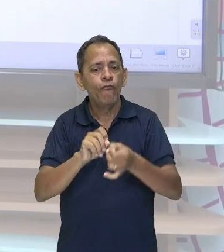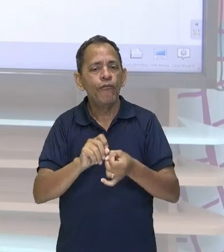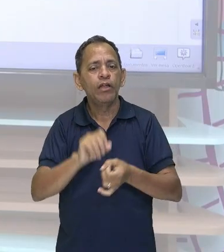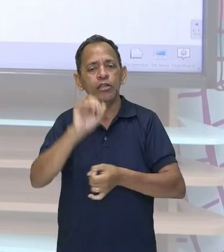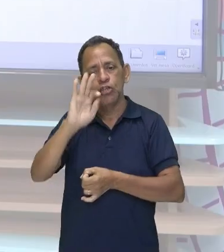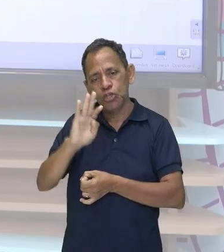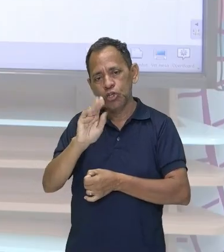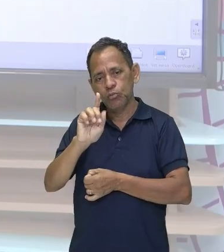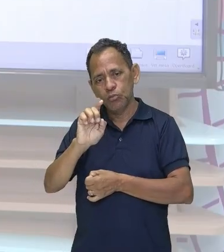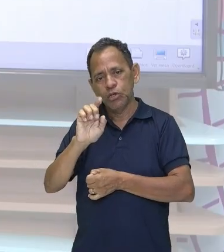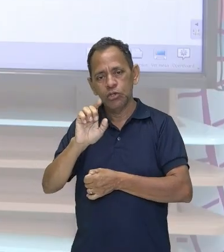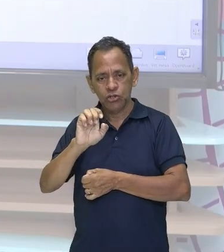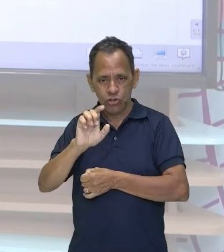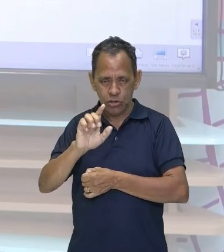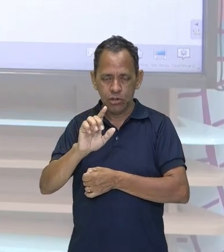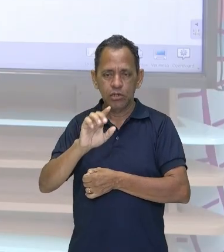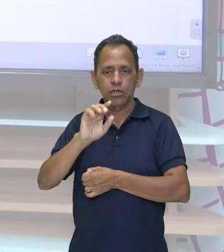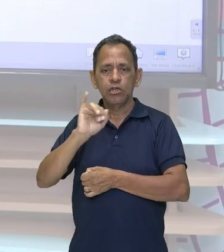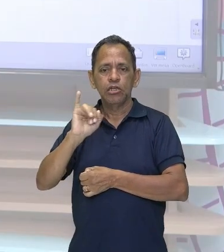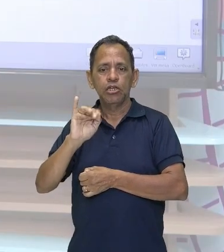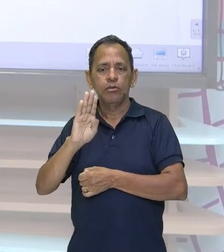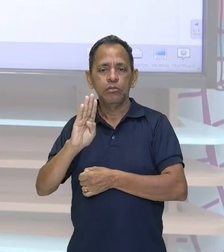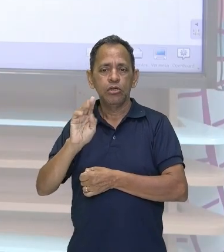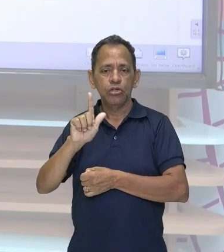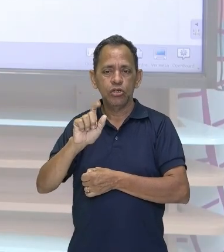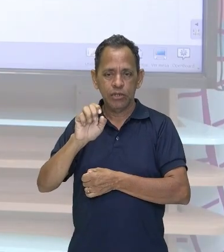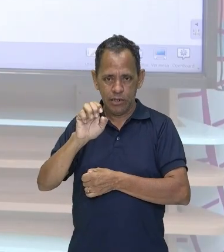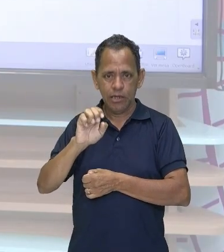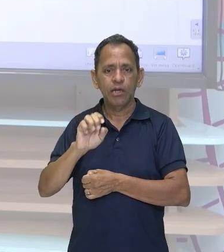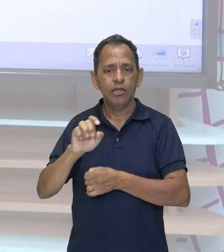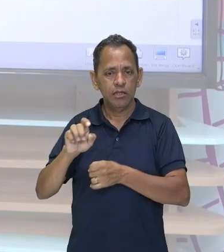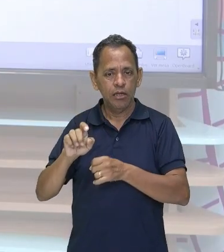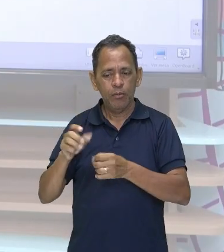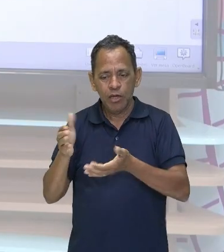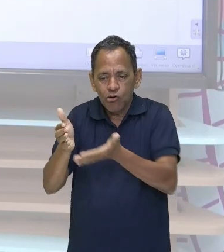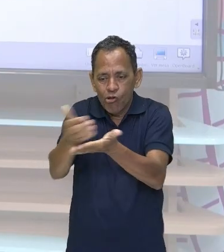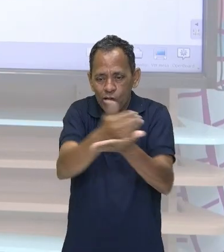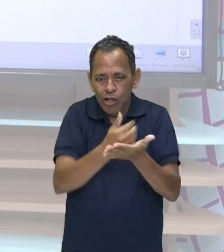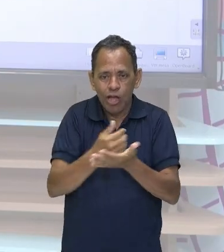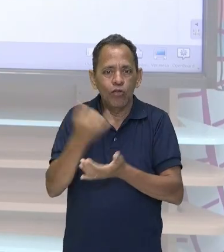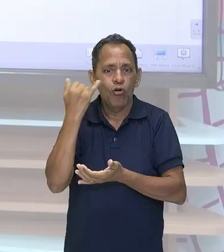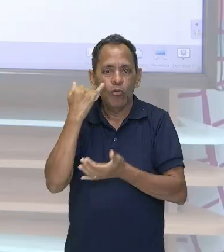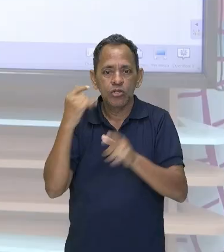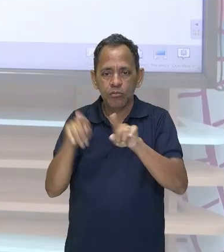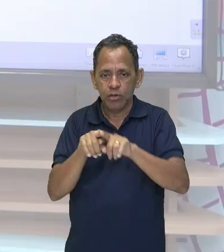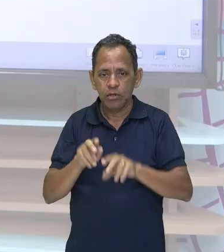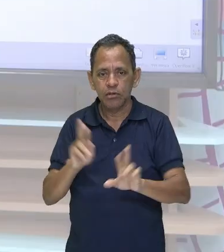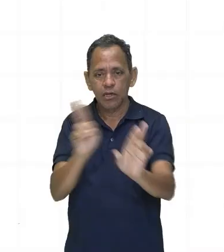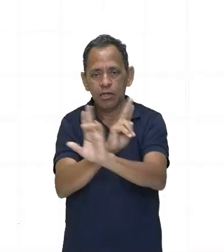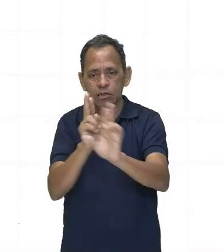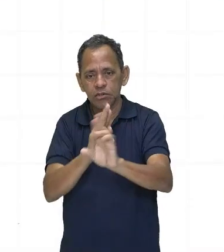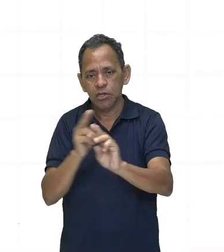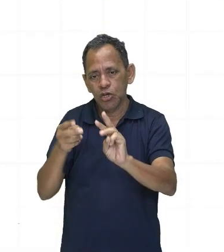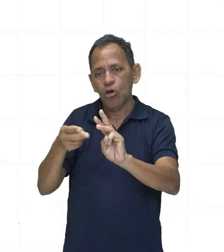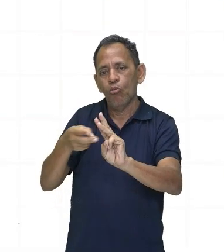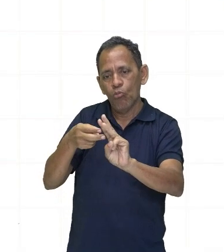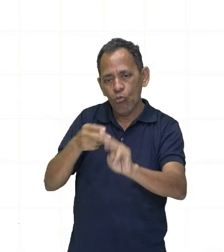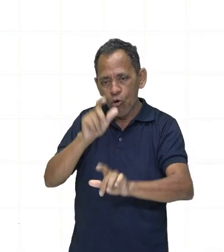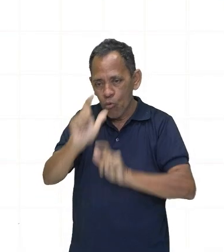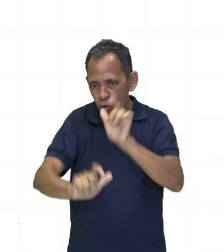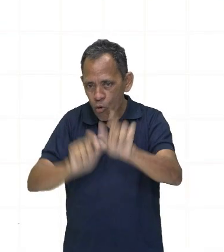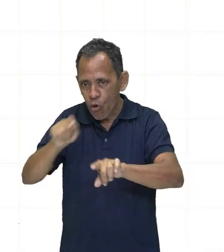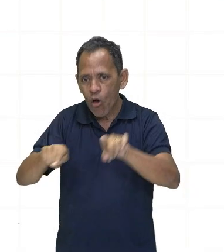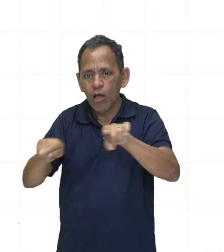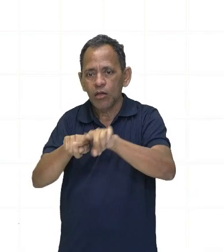dados, certo? E aí nós temos alguns dados para a gente observar. Com relação ainda à população indígena no Brasil, nós temos